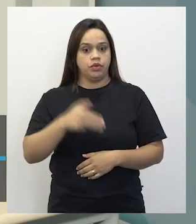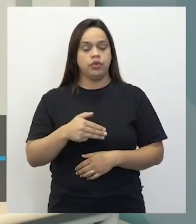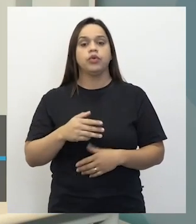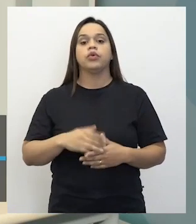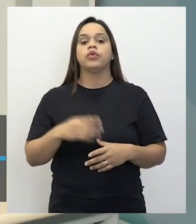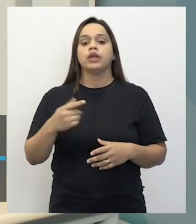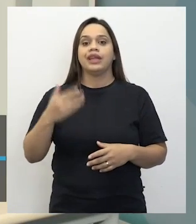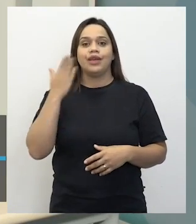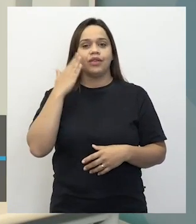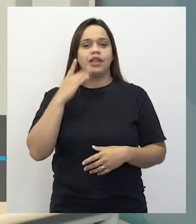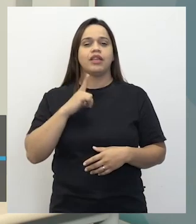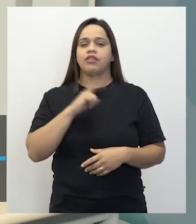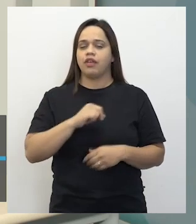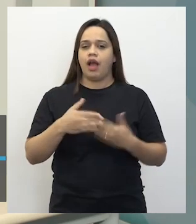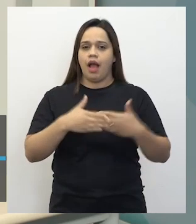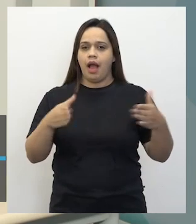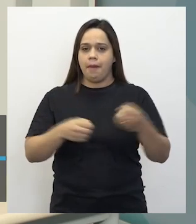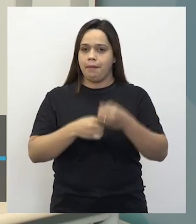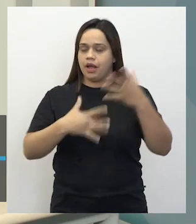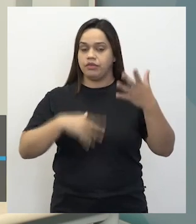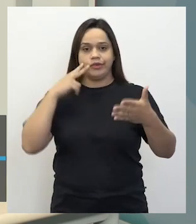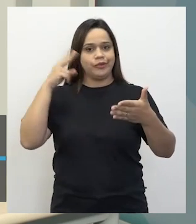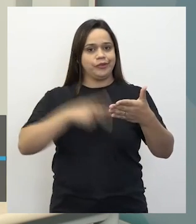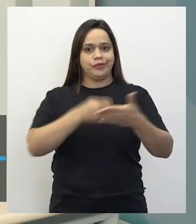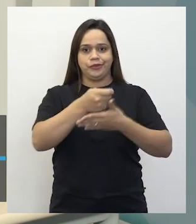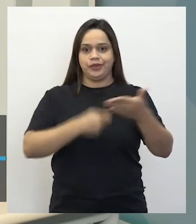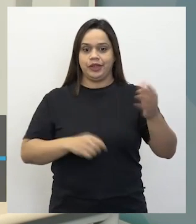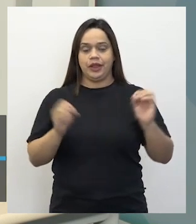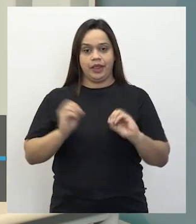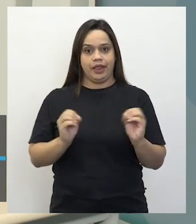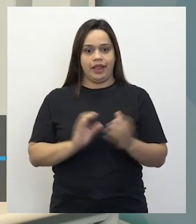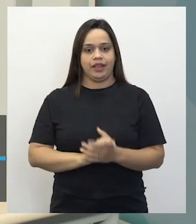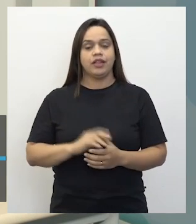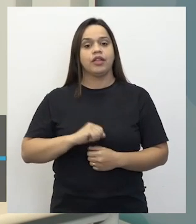gente fica com o chat aberto, vocês não prestam atenção no texto. Então, 2 minutinhos a gente já volta, tá bom?